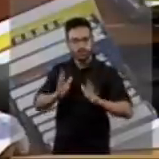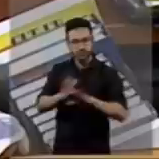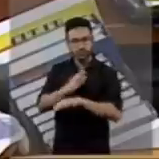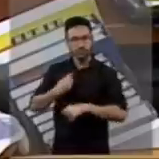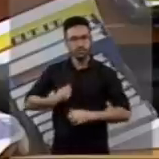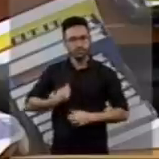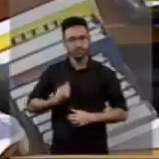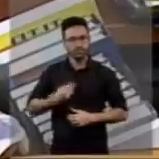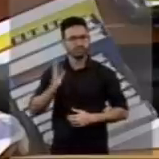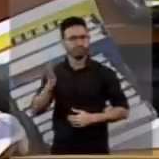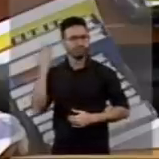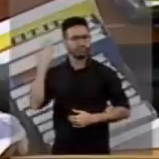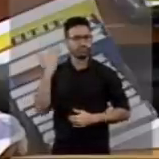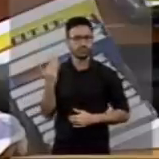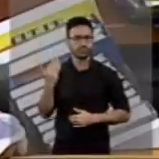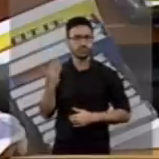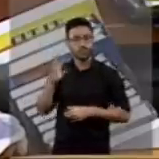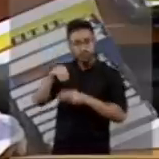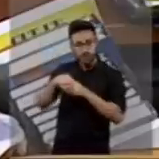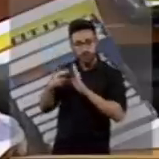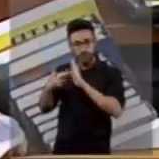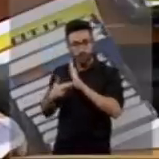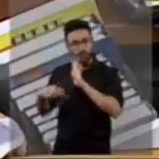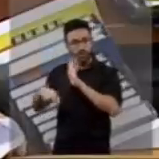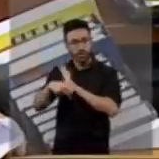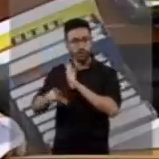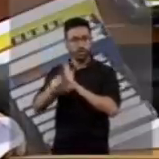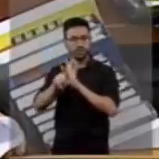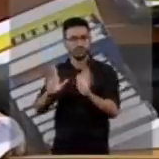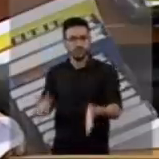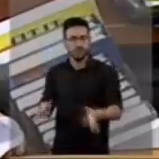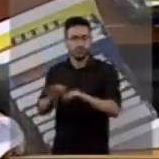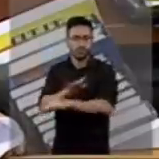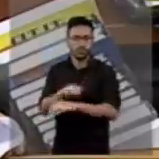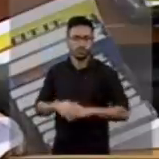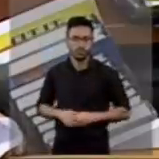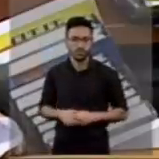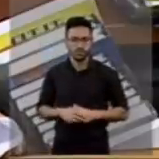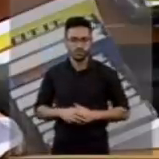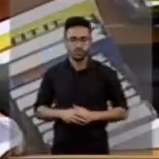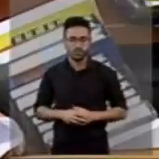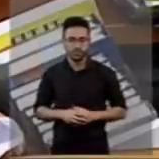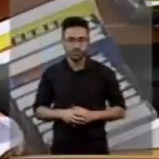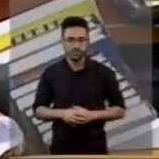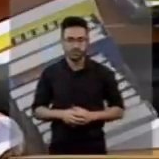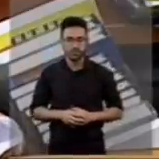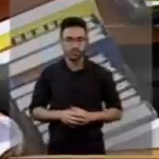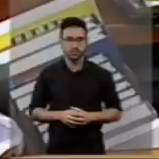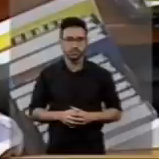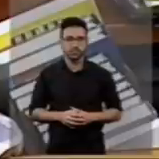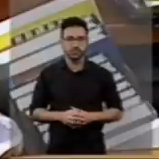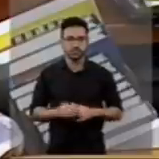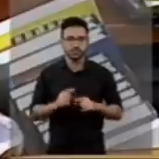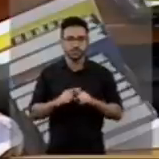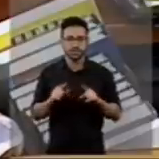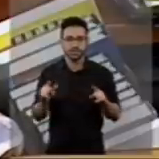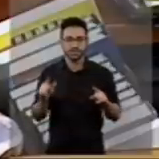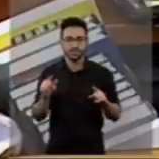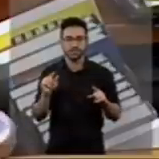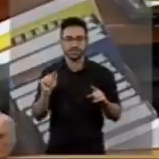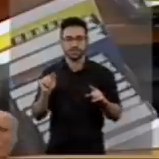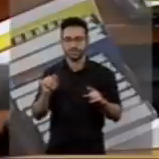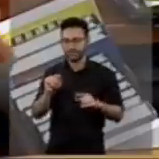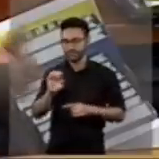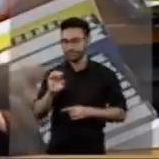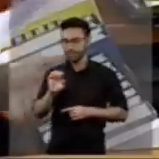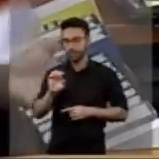há muito no quadro normativo. Inadequada mostra-se a formalização destes embargos de